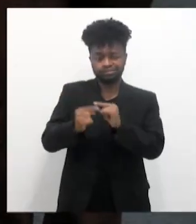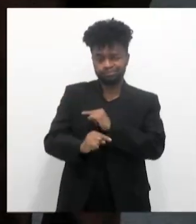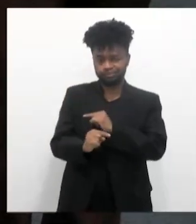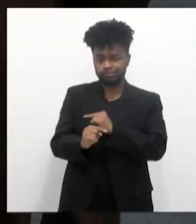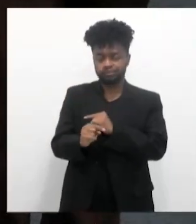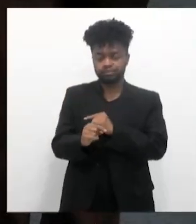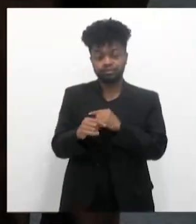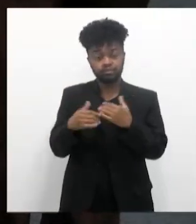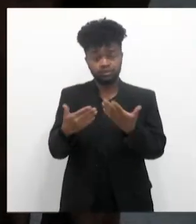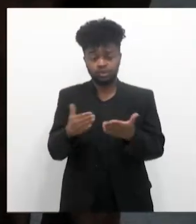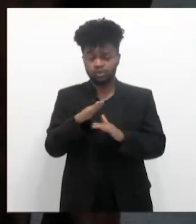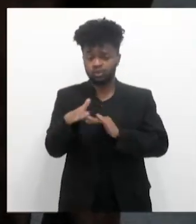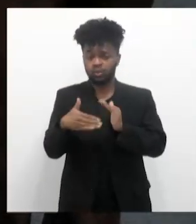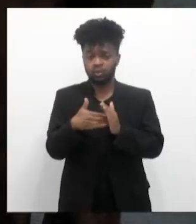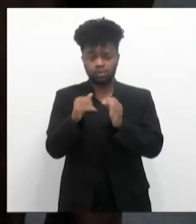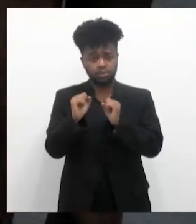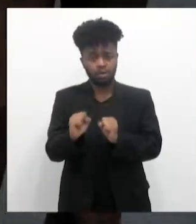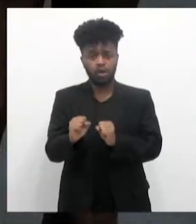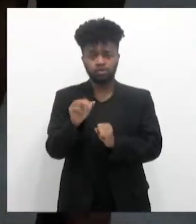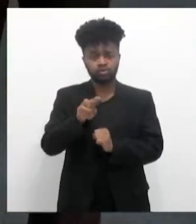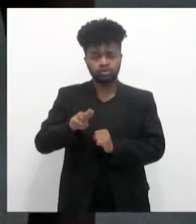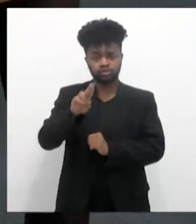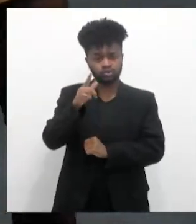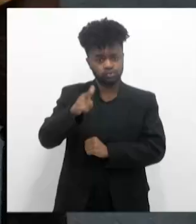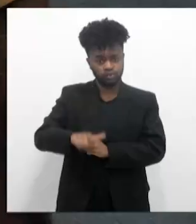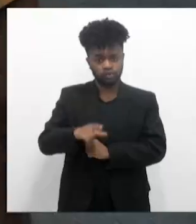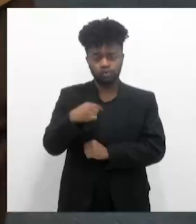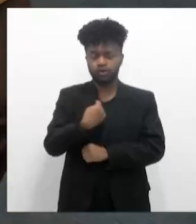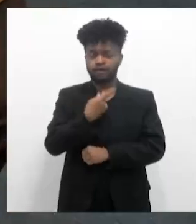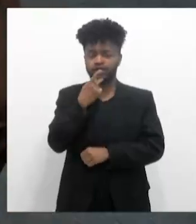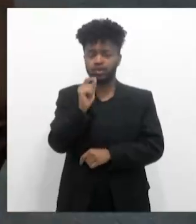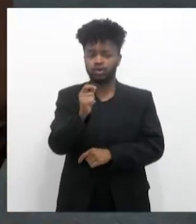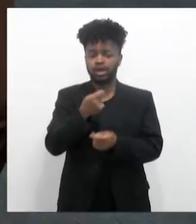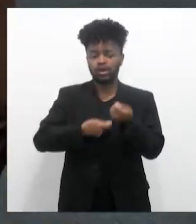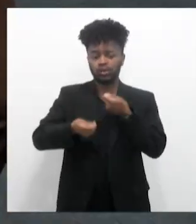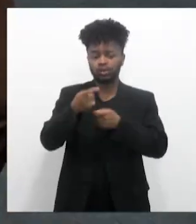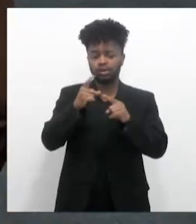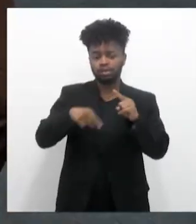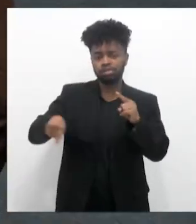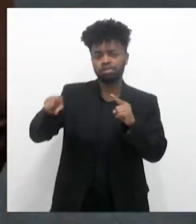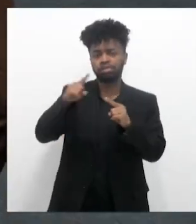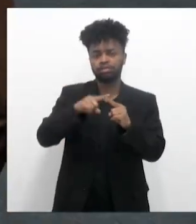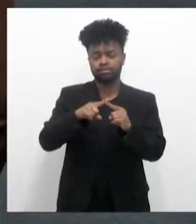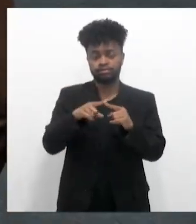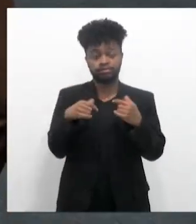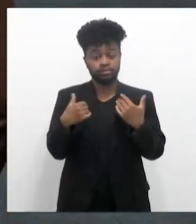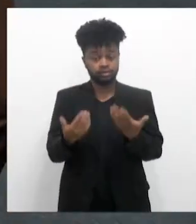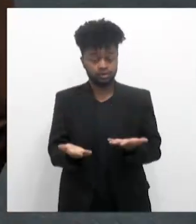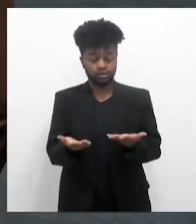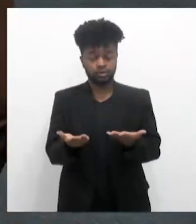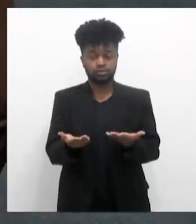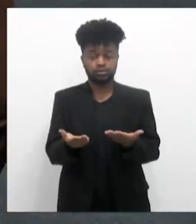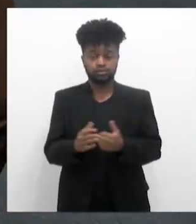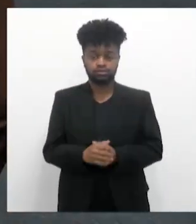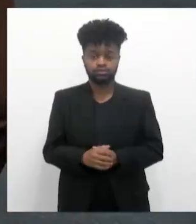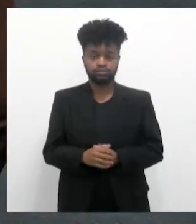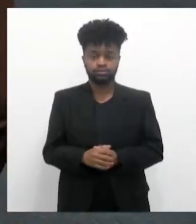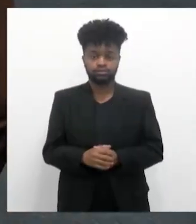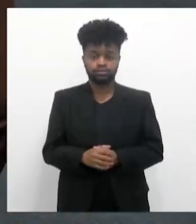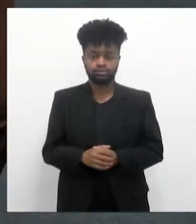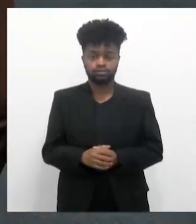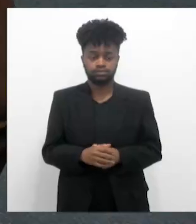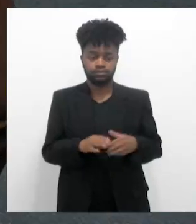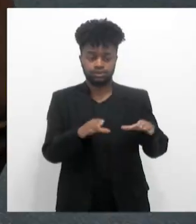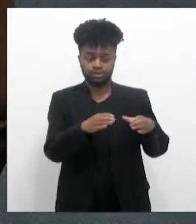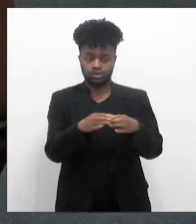Tudo pode e deve ser reaproveitado, é o que nós chamamos de economia circular. Então, essas